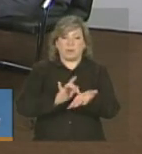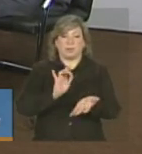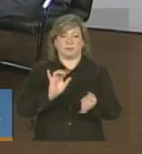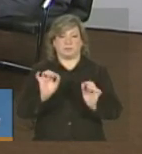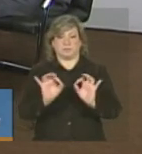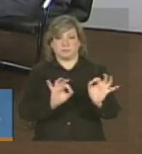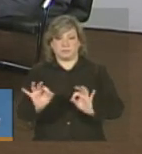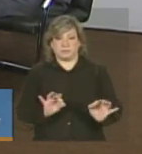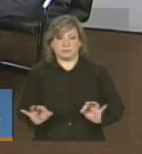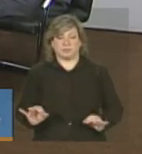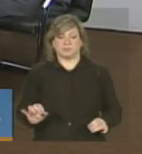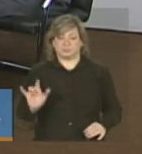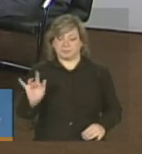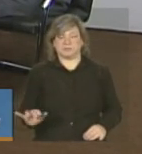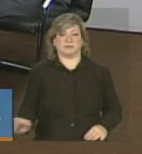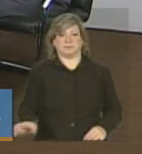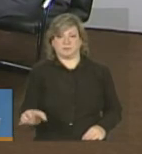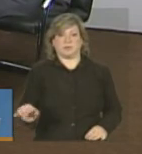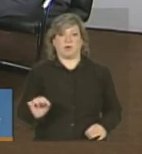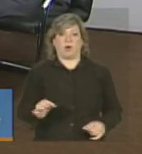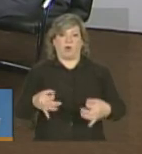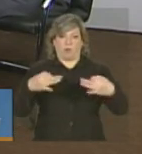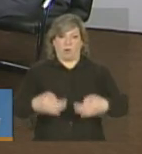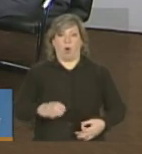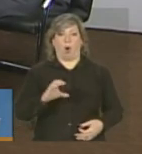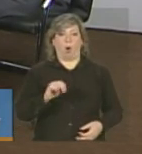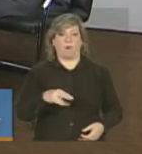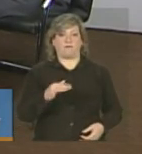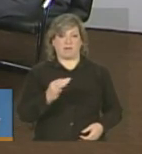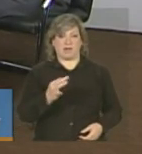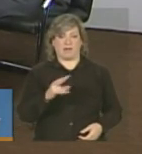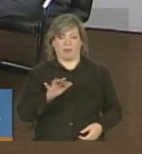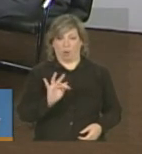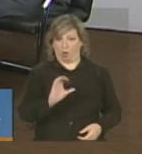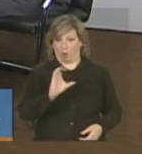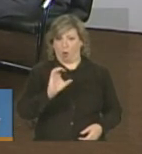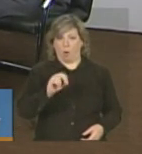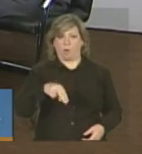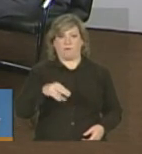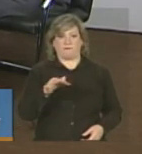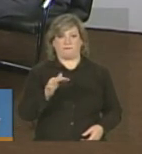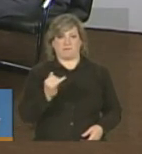Clicou lá em confirmar, vai para a terceira tela, que é a tela